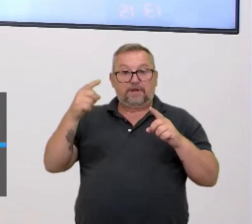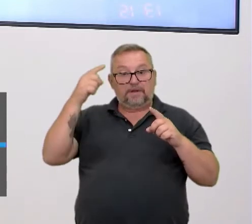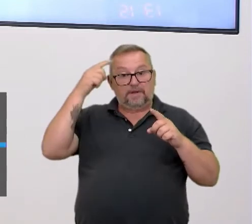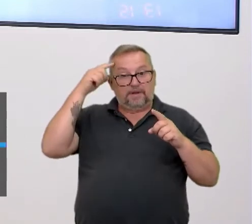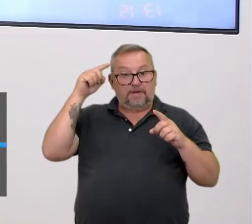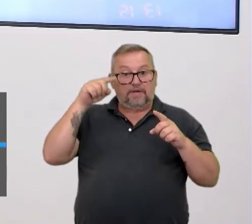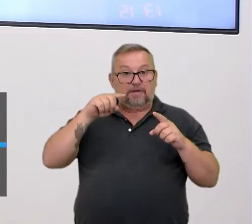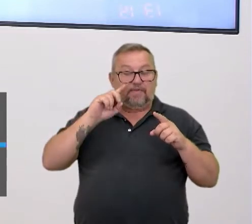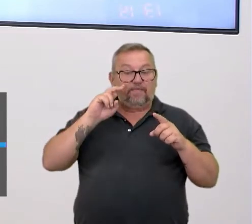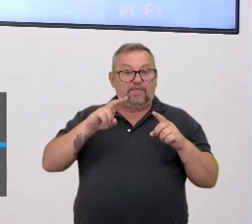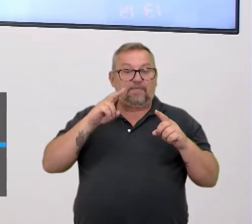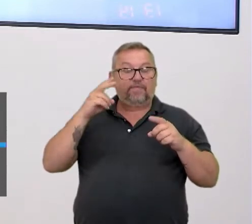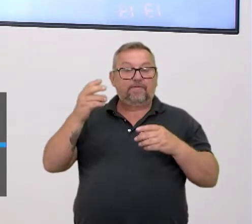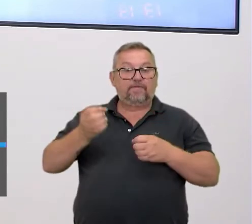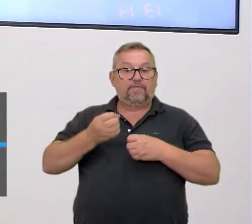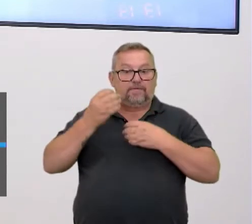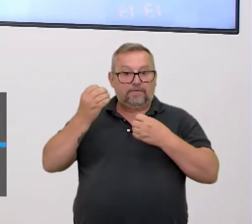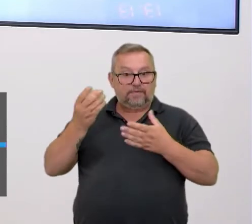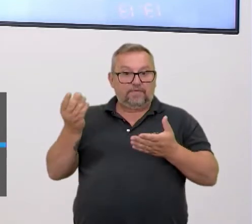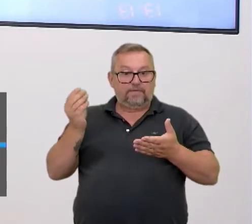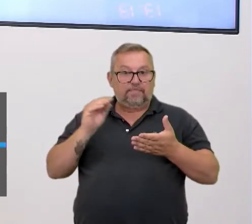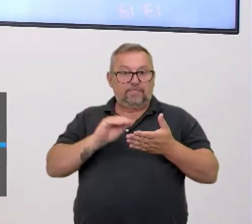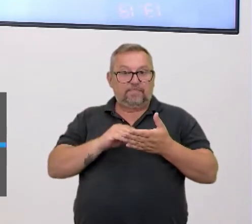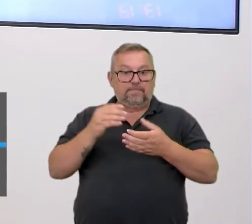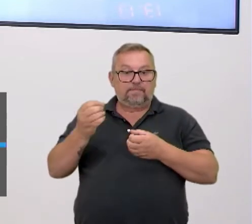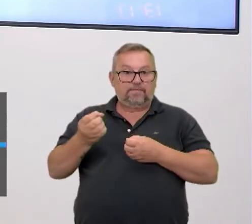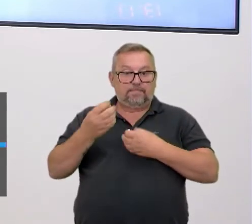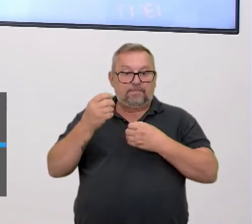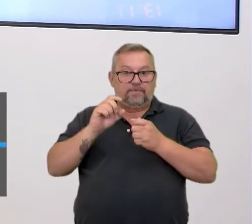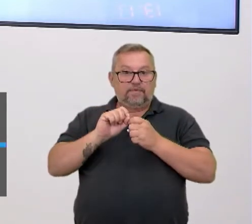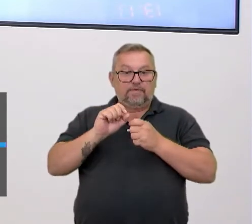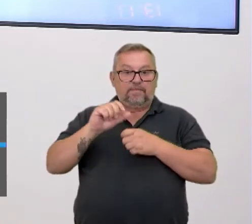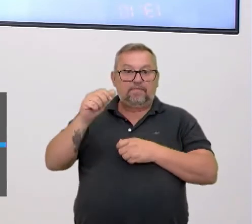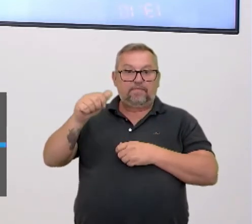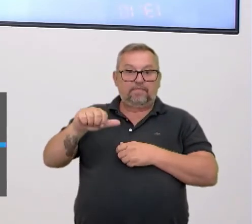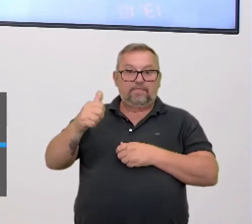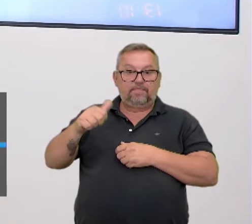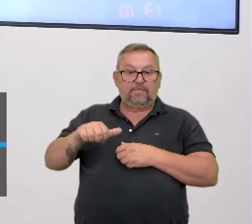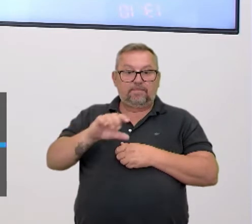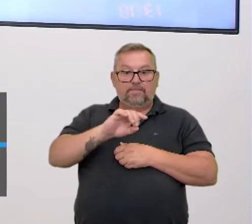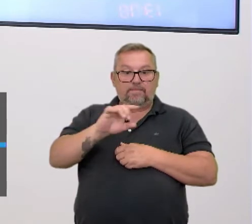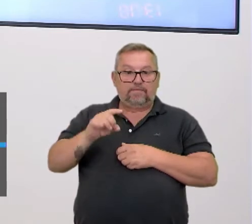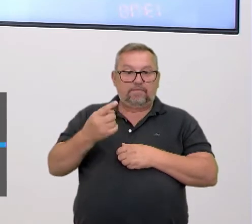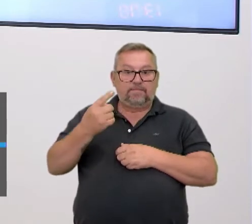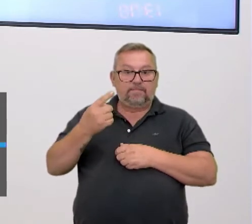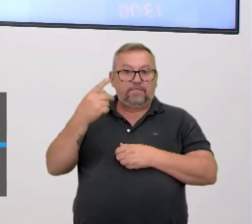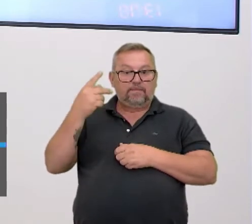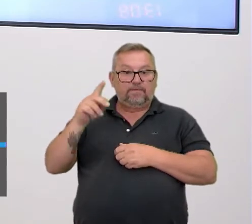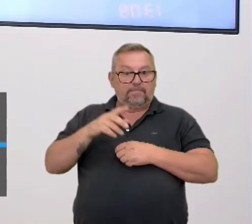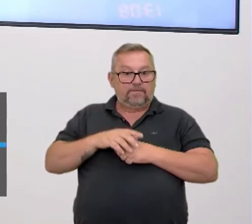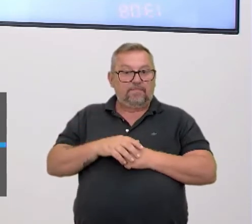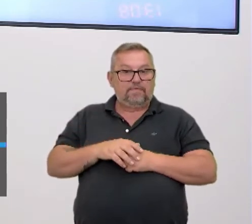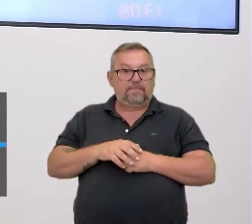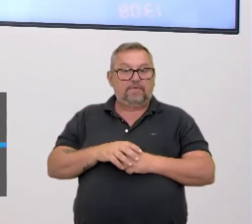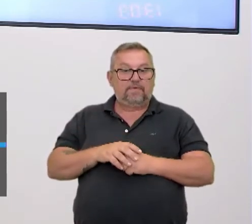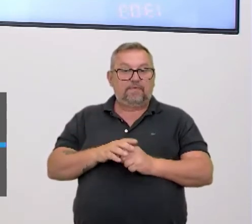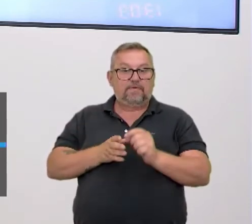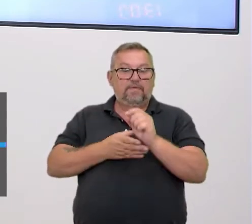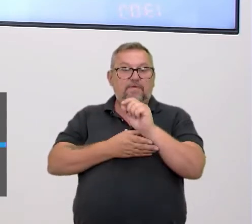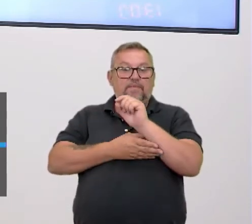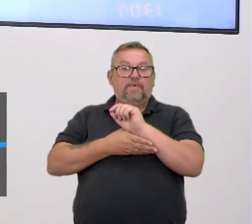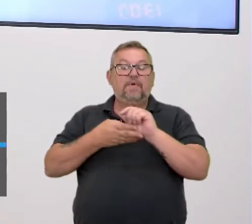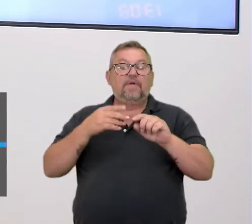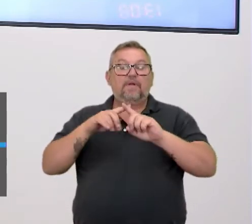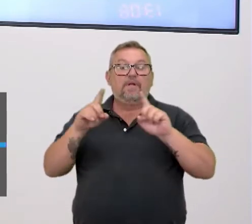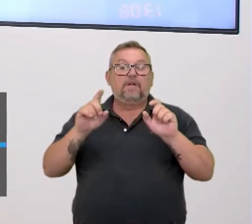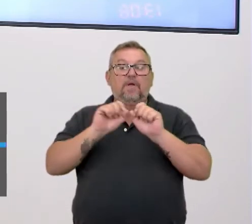pegue as informações, coloque essas informações e faça uma análise de cada uma delas. É essa a ideia. Então, a proposta que a